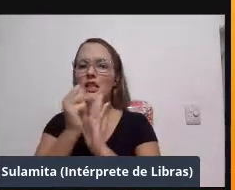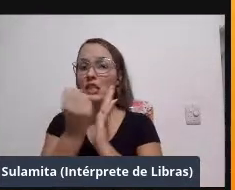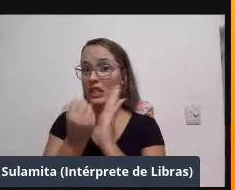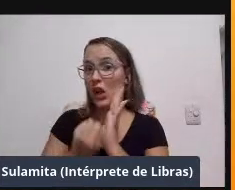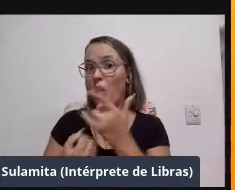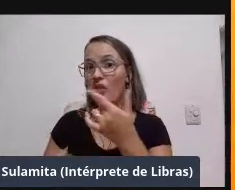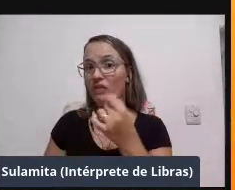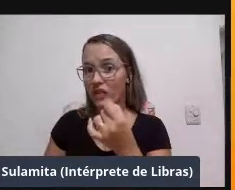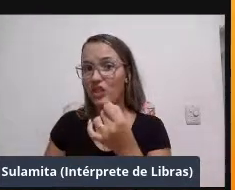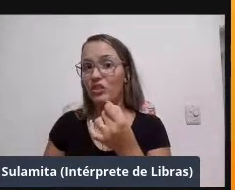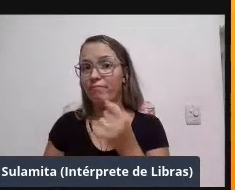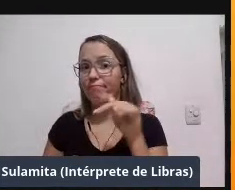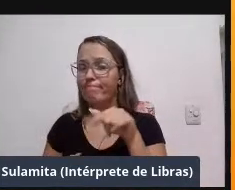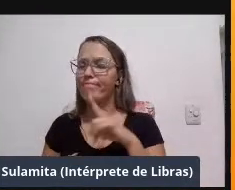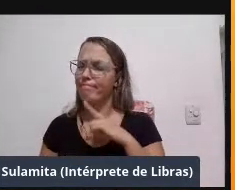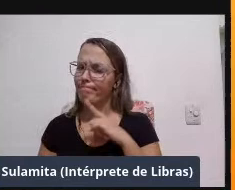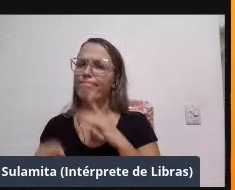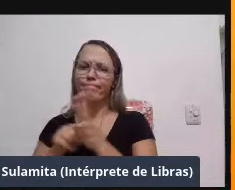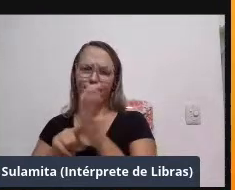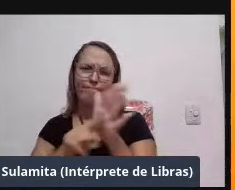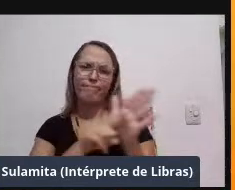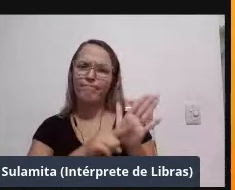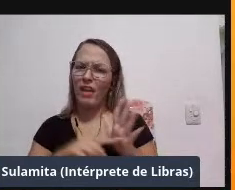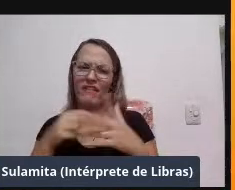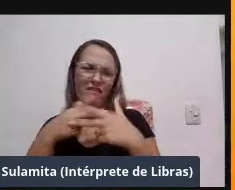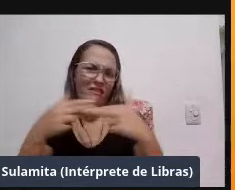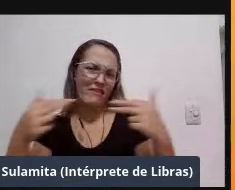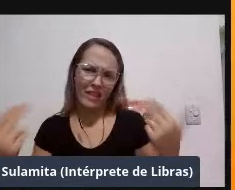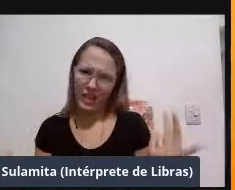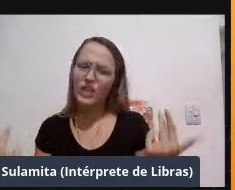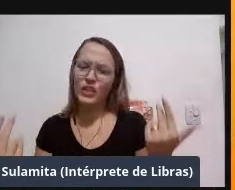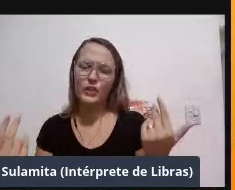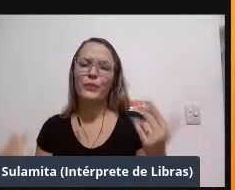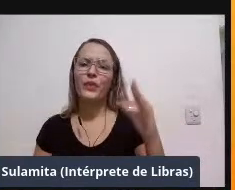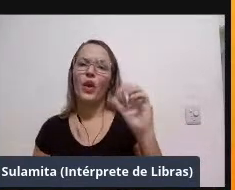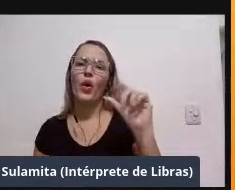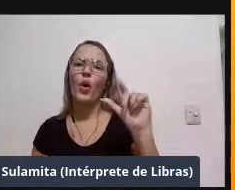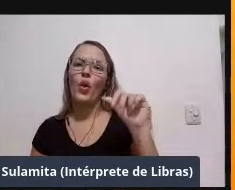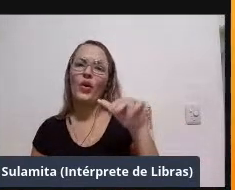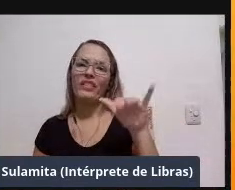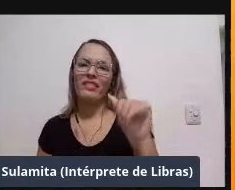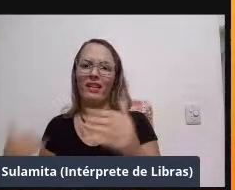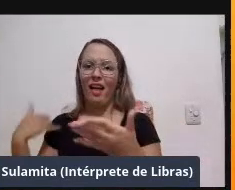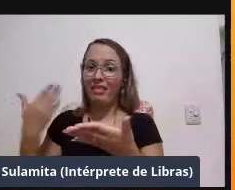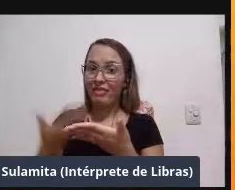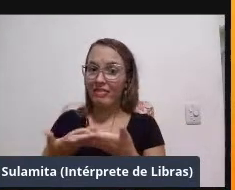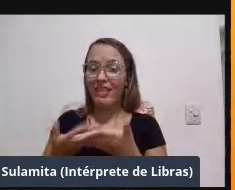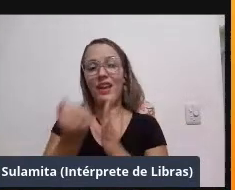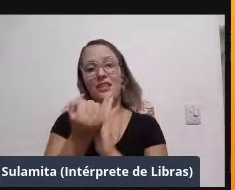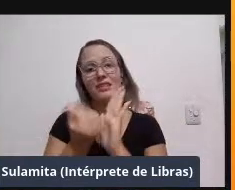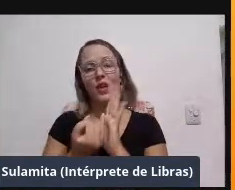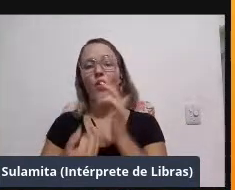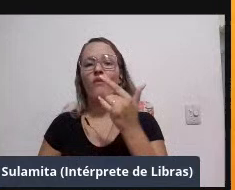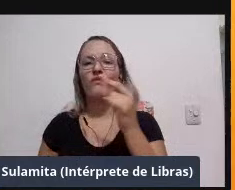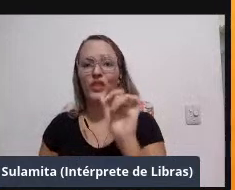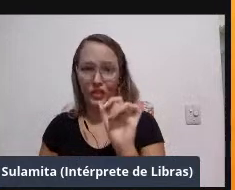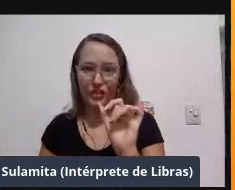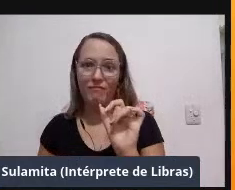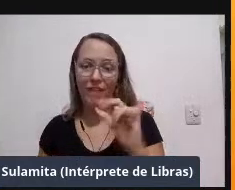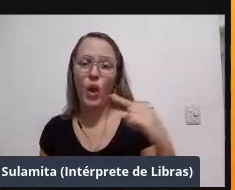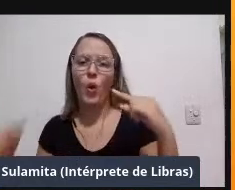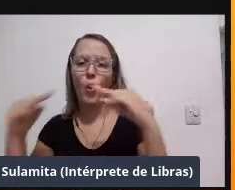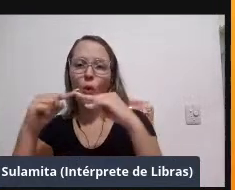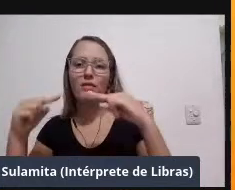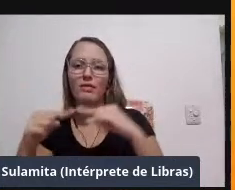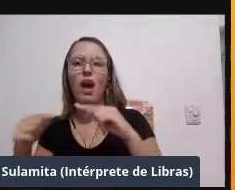do século, da colônia até o século XX, interlocução com outras áreas, né, não só